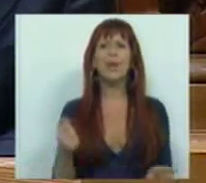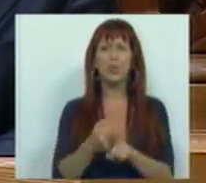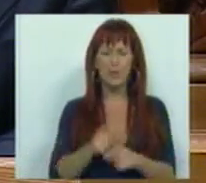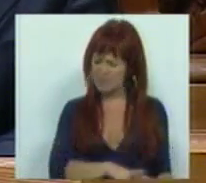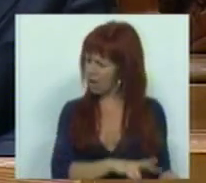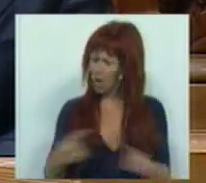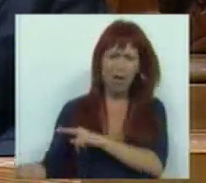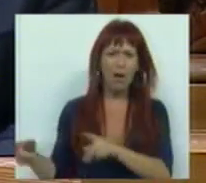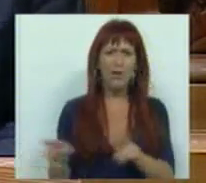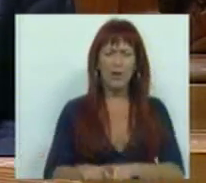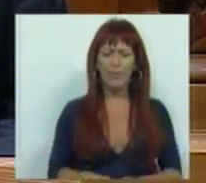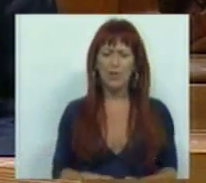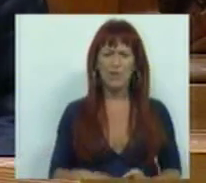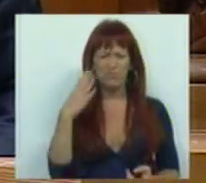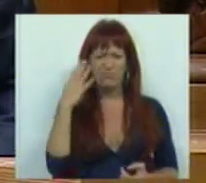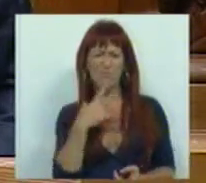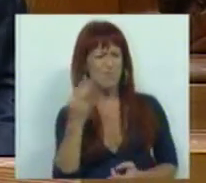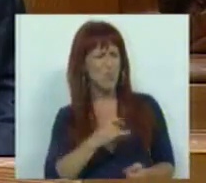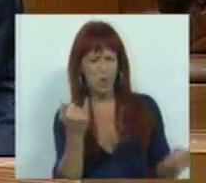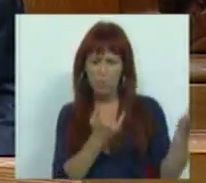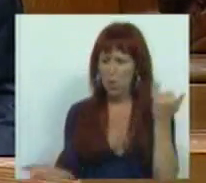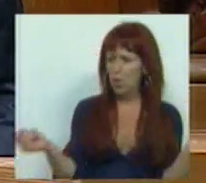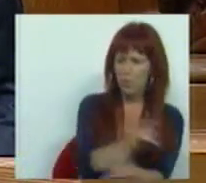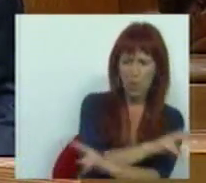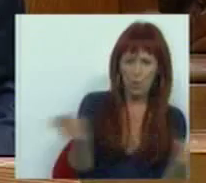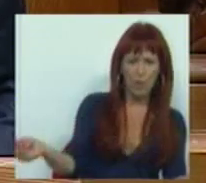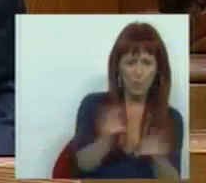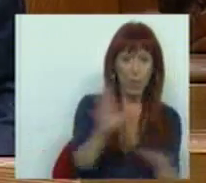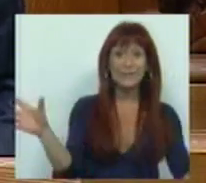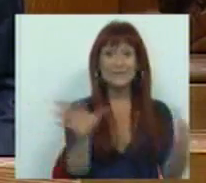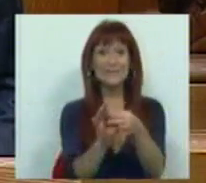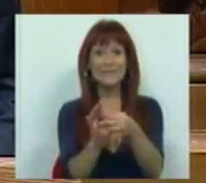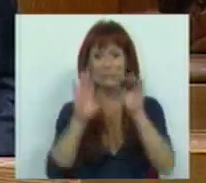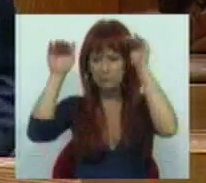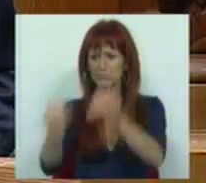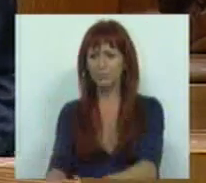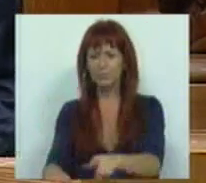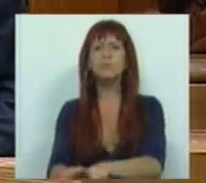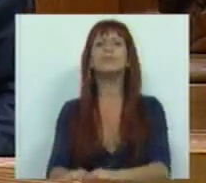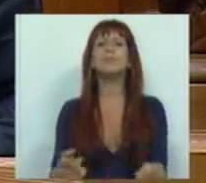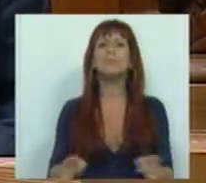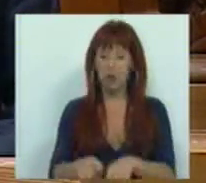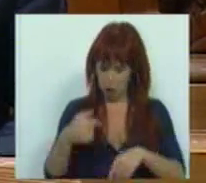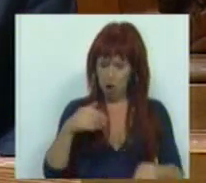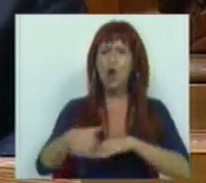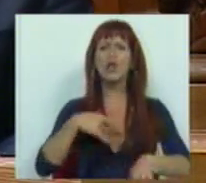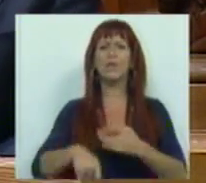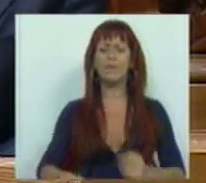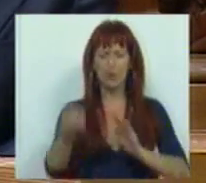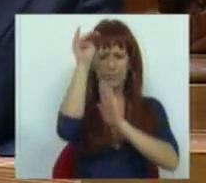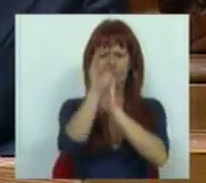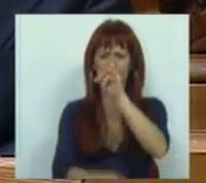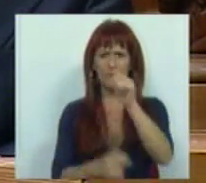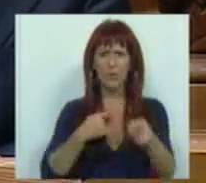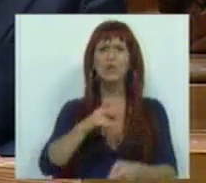uma alternativa ao descrédito do rotativismo e à coligação da recessão e faloemos com um